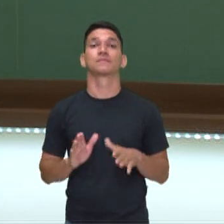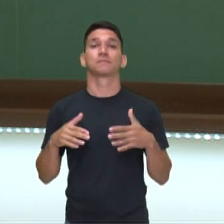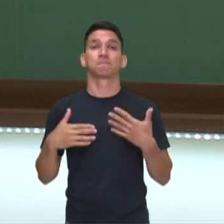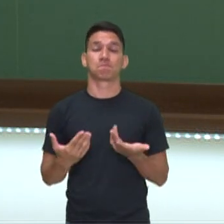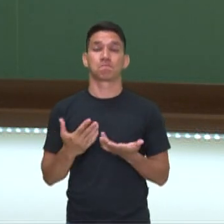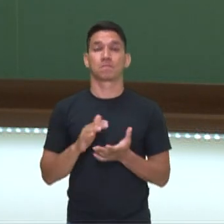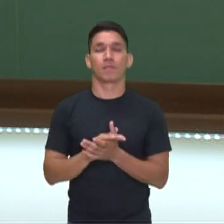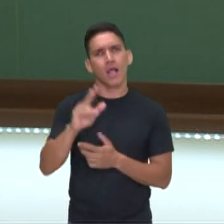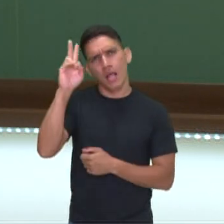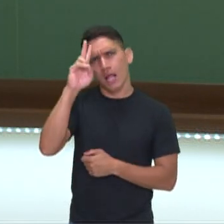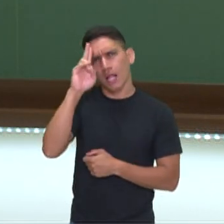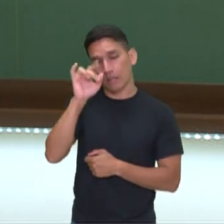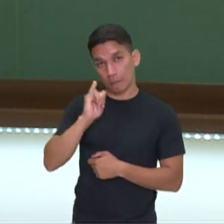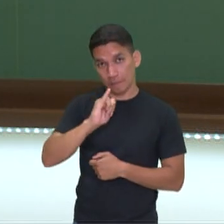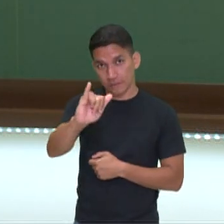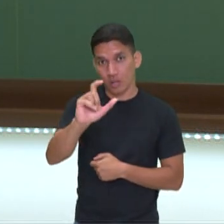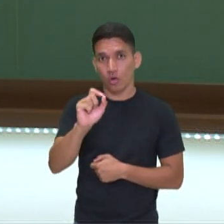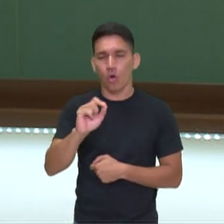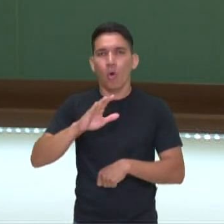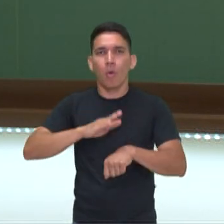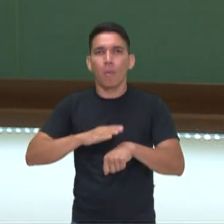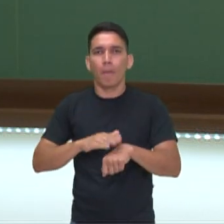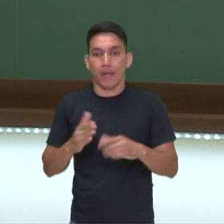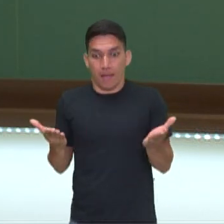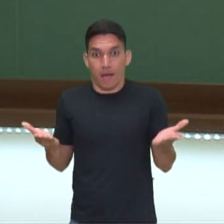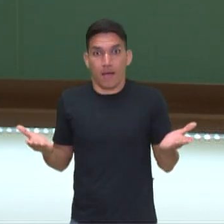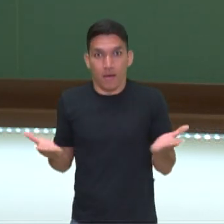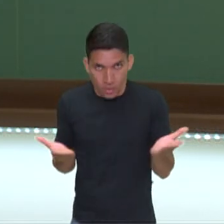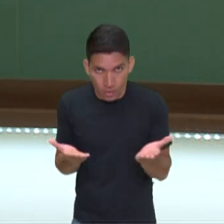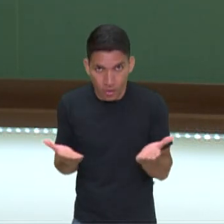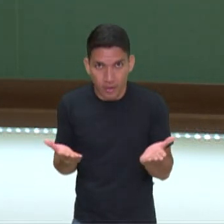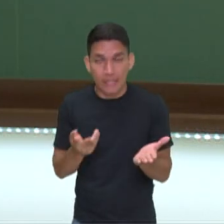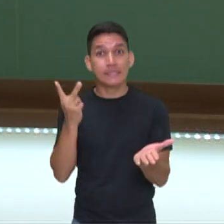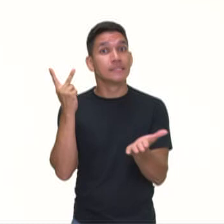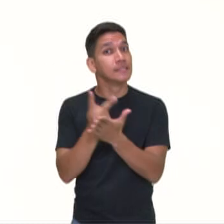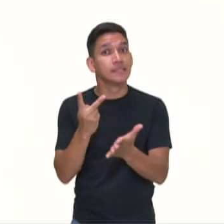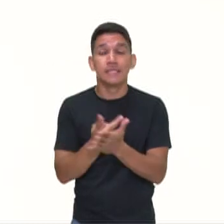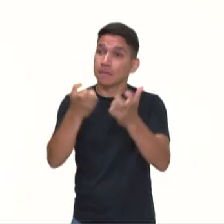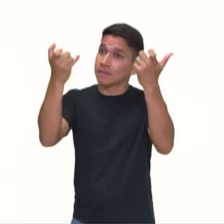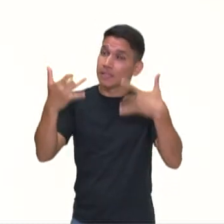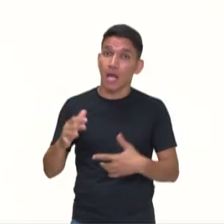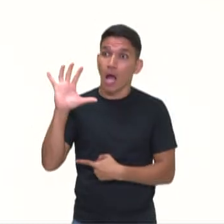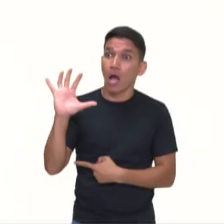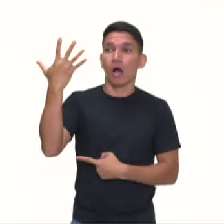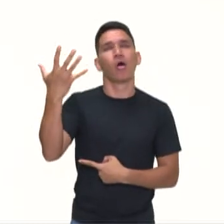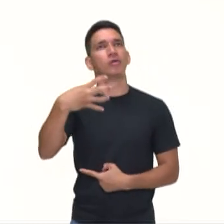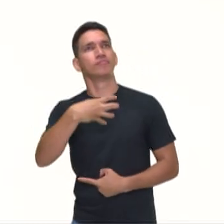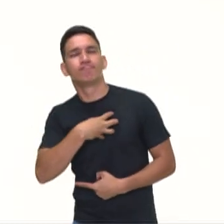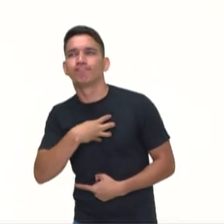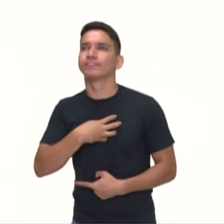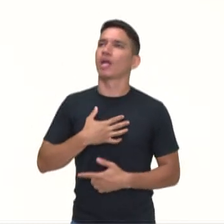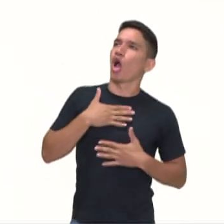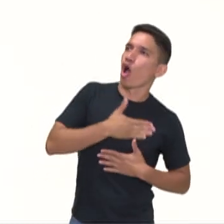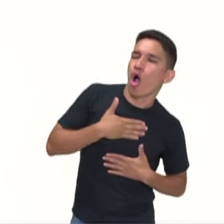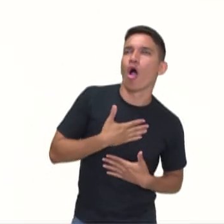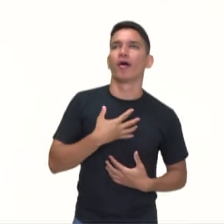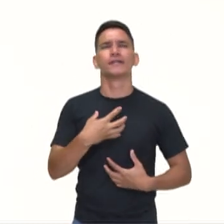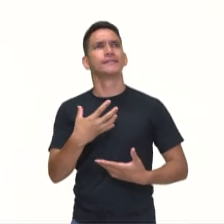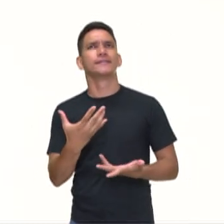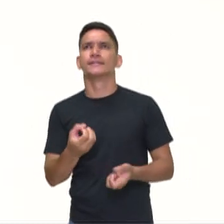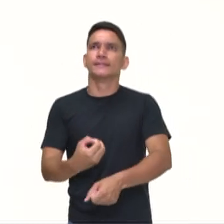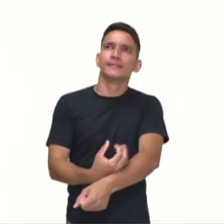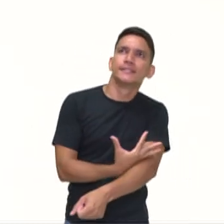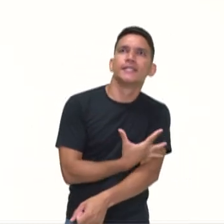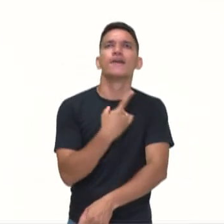Lembrando que quando a gente fala do presente simples, nós sempre vamos falar de fatos, acontecimentos, gostos, sentimentos,